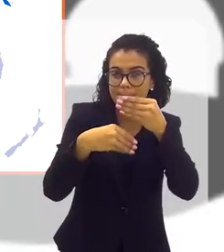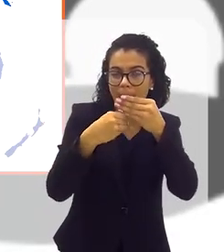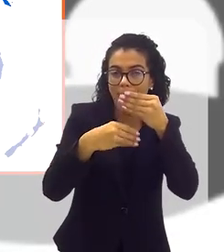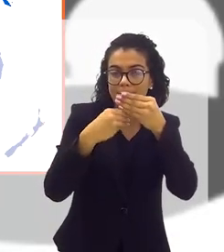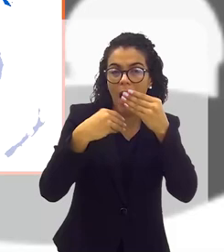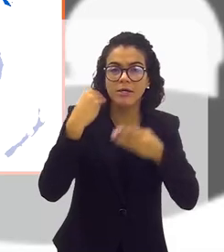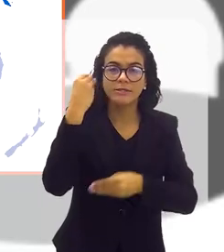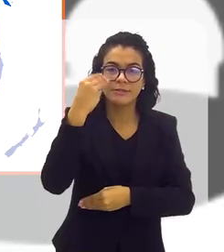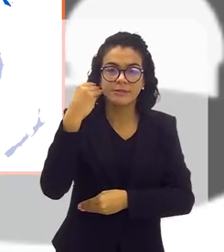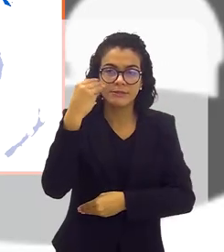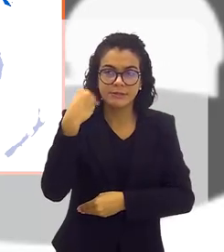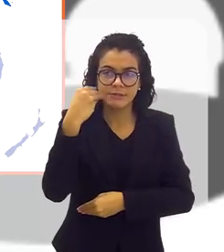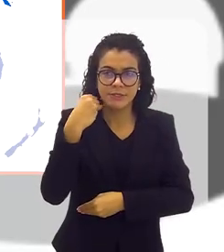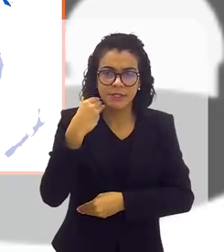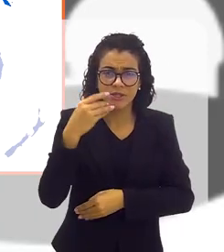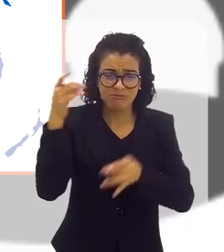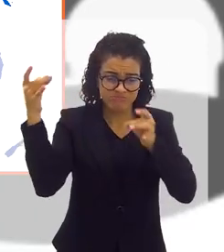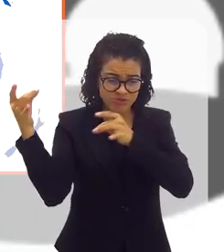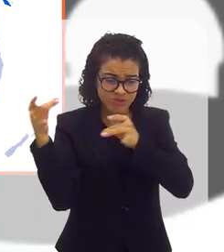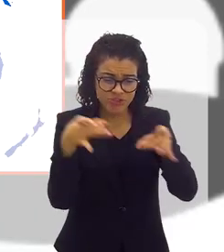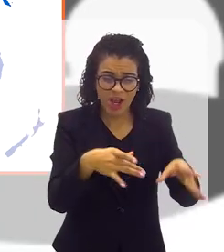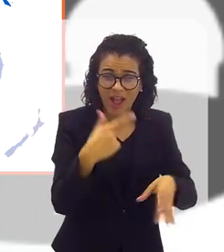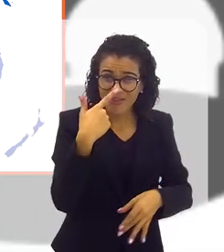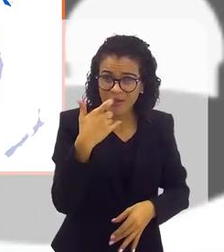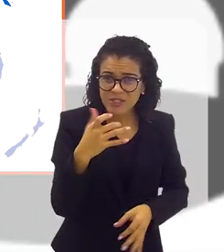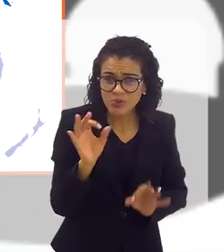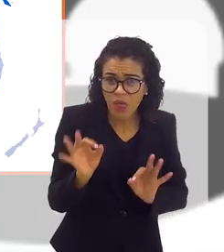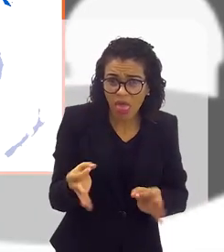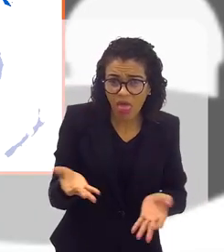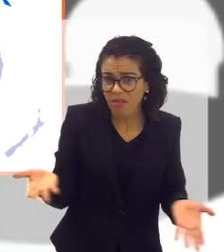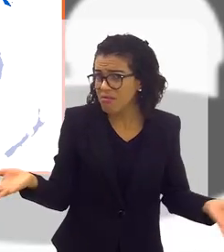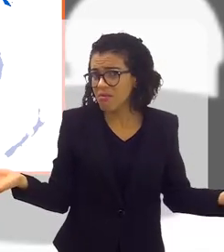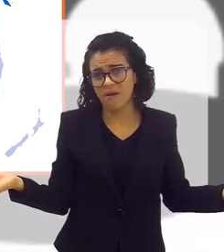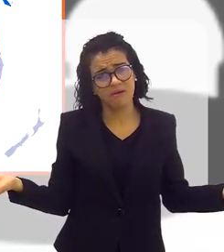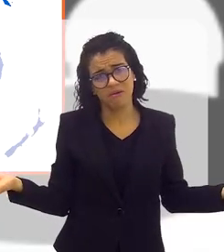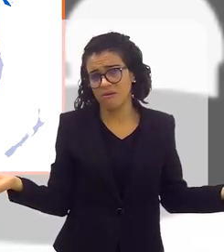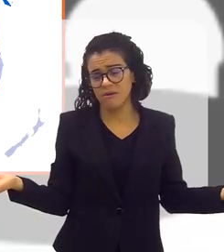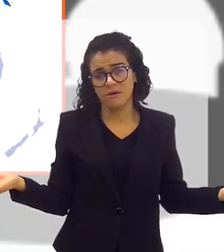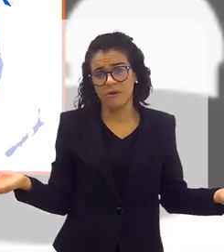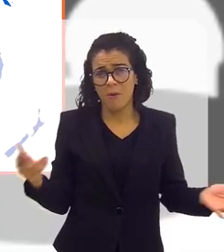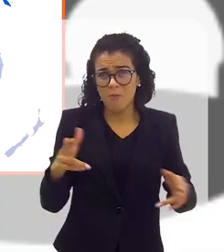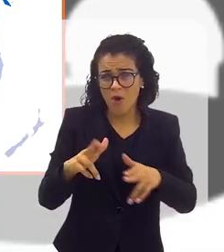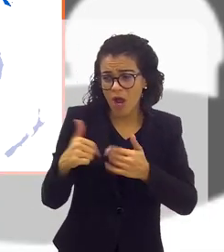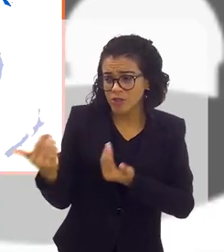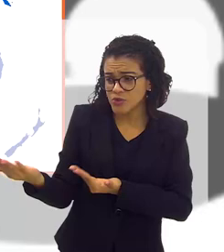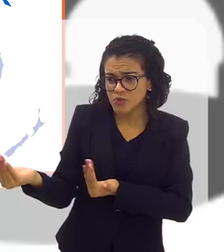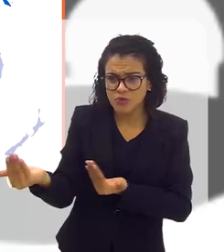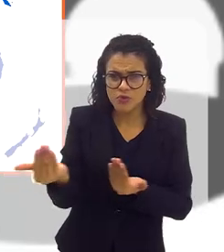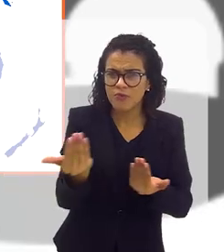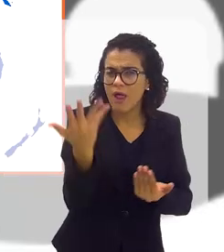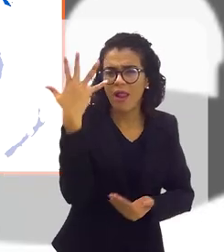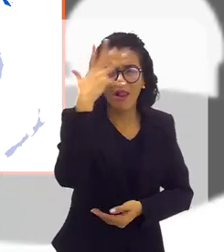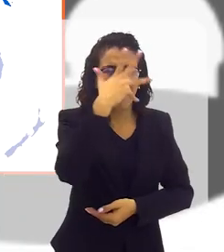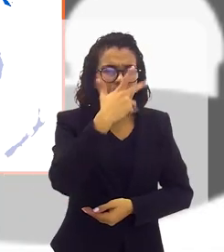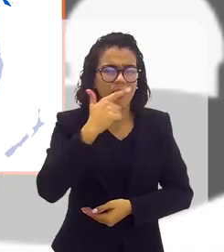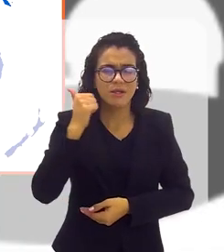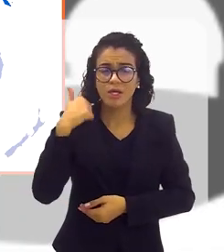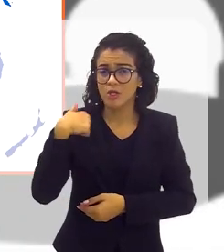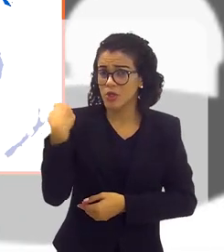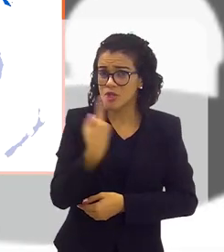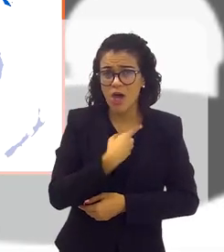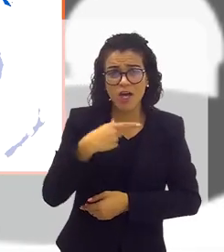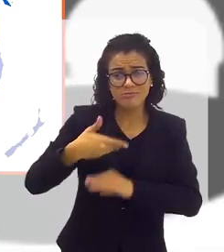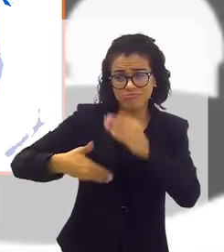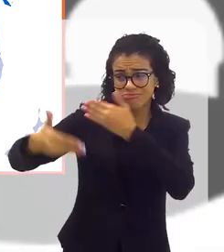Vai sedimentando, é camada a camada. Então, jogar isso tudo fora em razão da juventude, nada contra, a juventude é